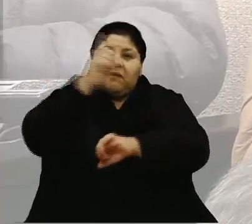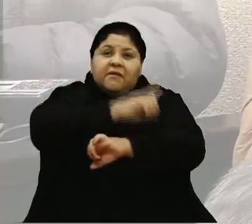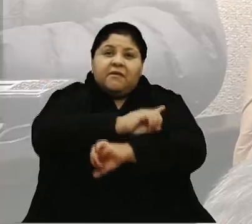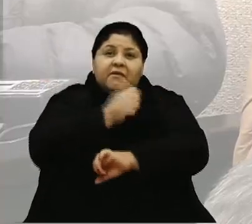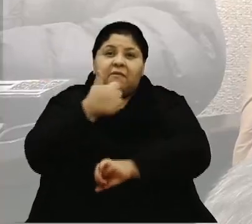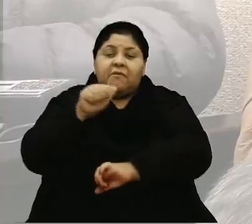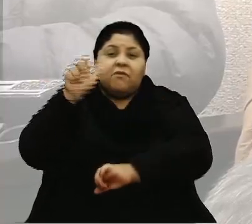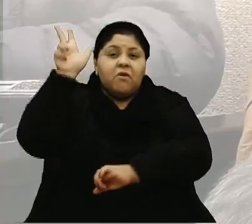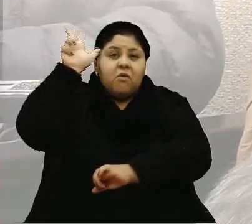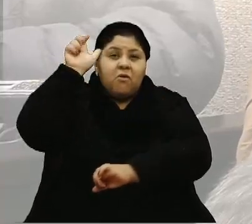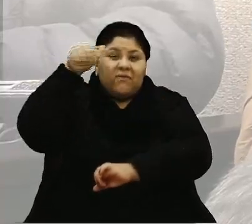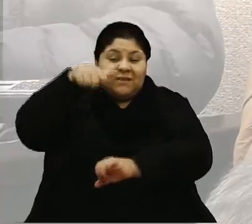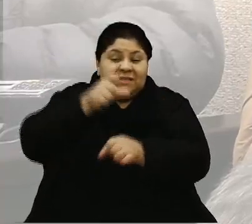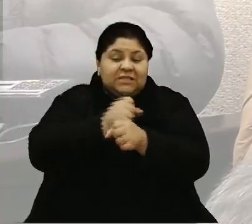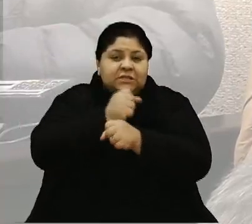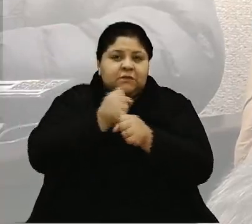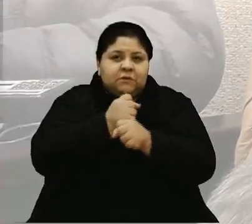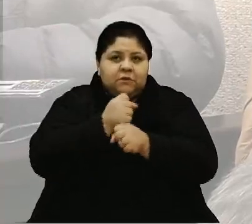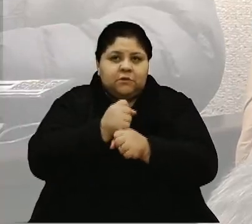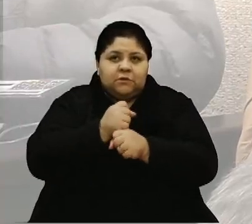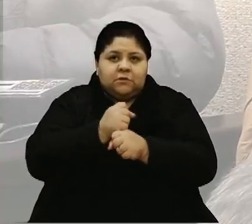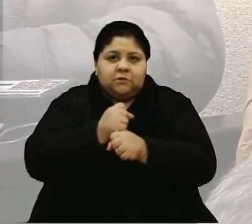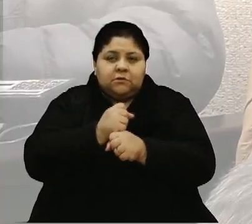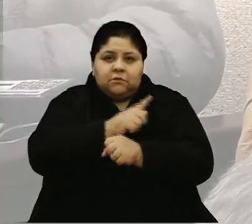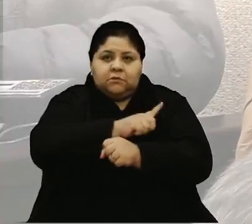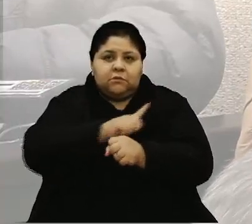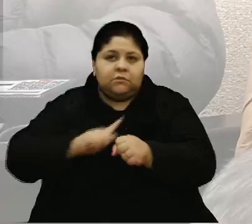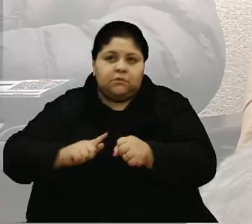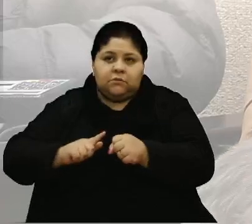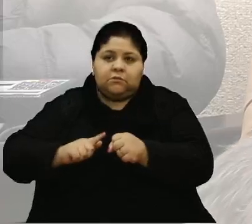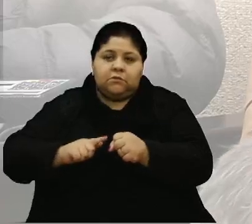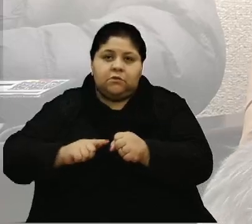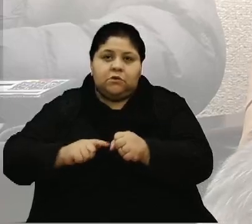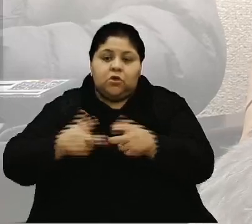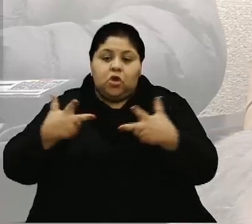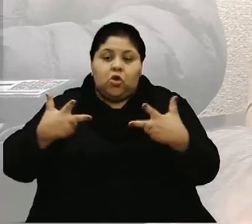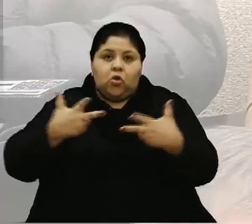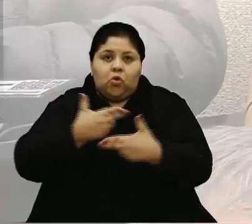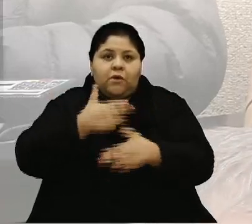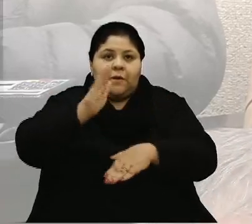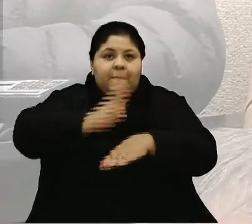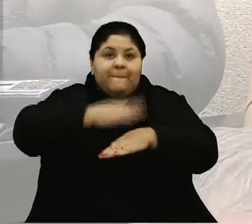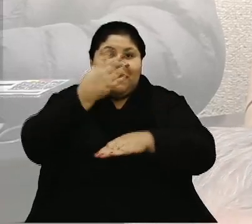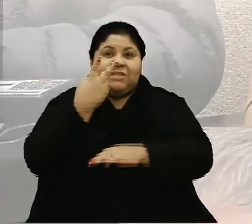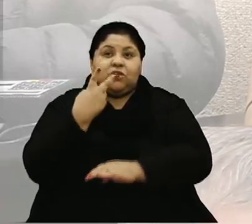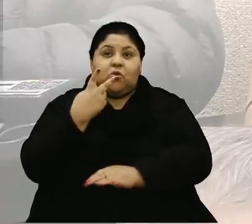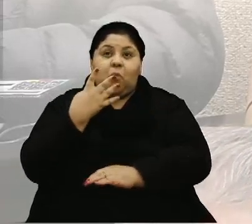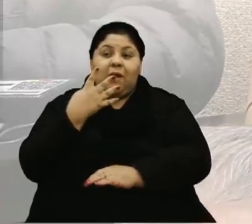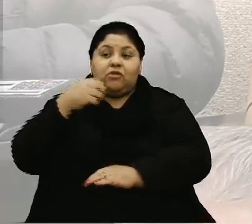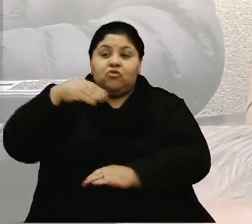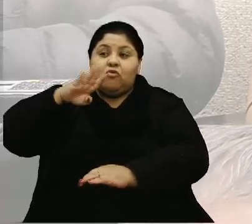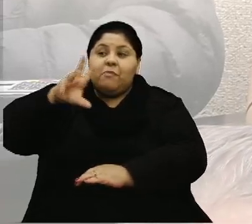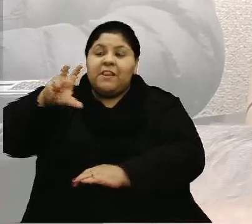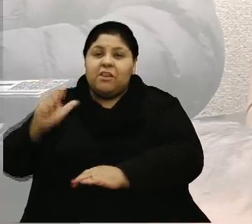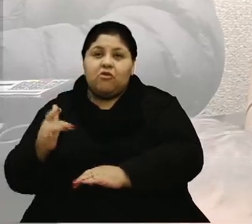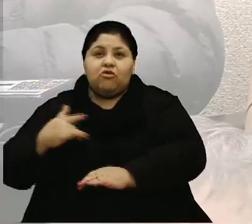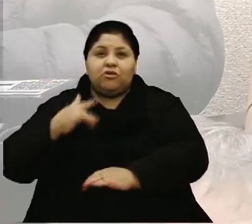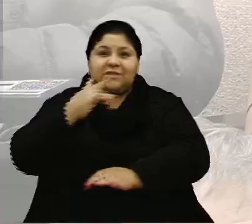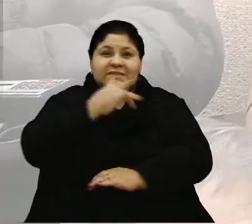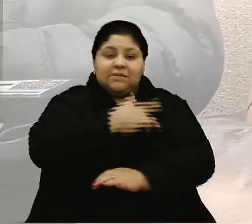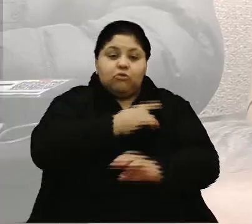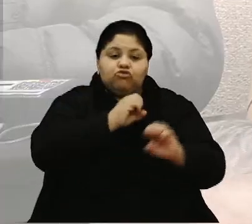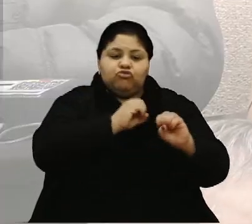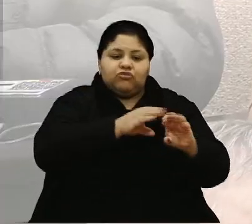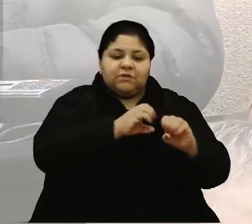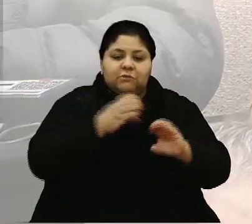de abril deste ano. O governo corta mais de 4 bilhões da saúde, educação e ciência e